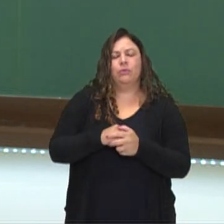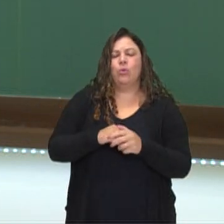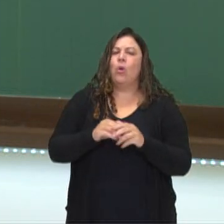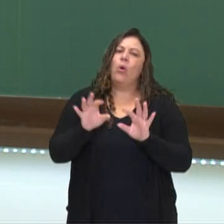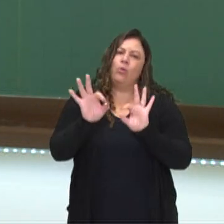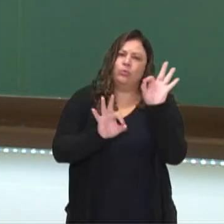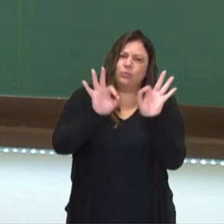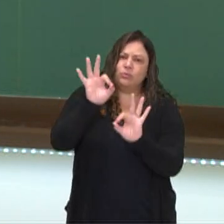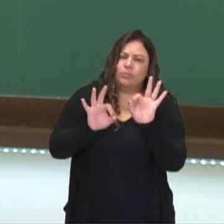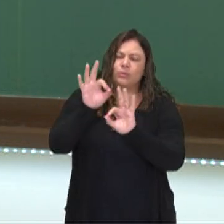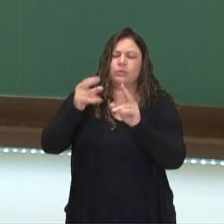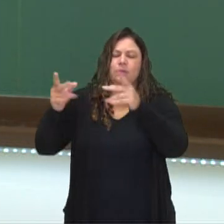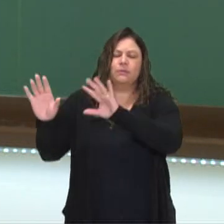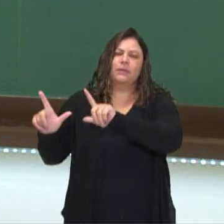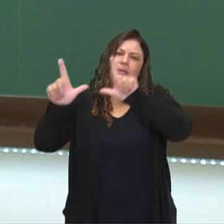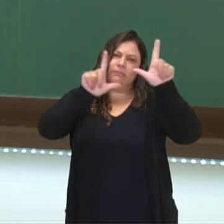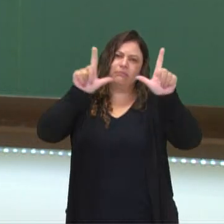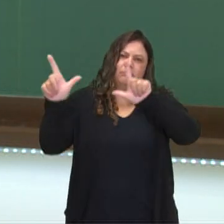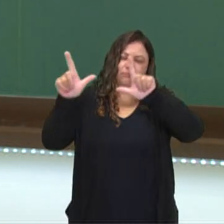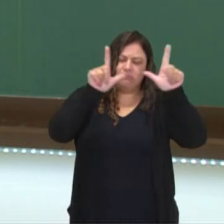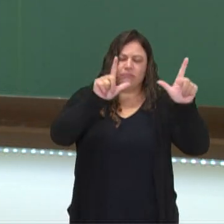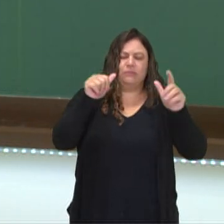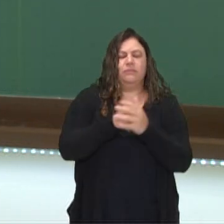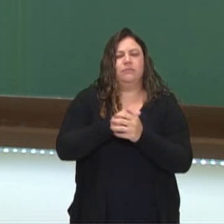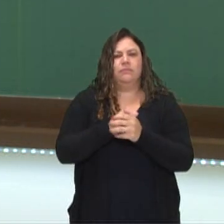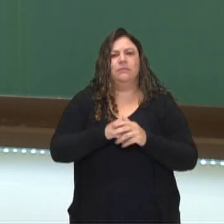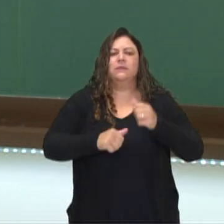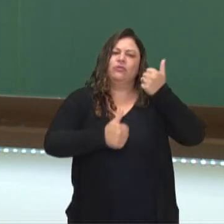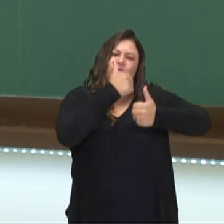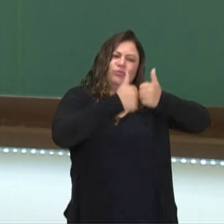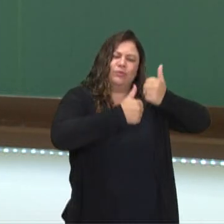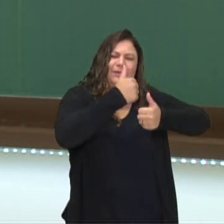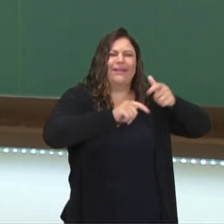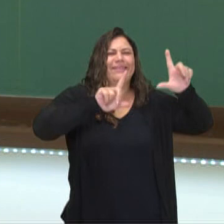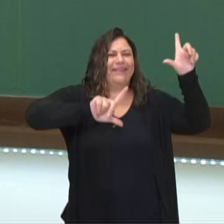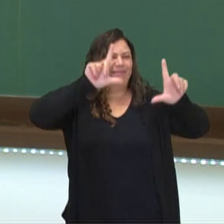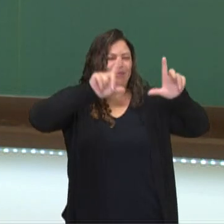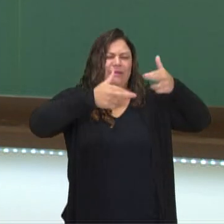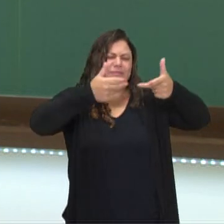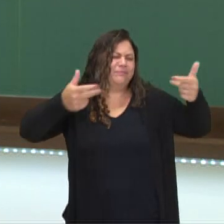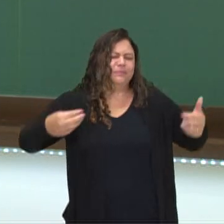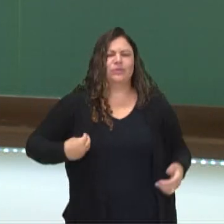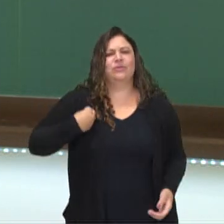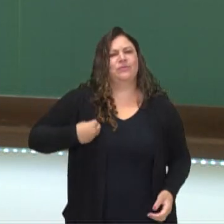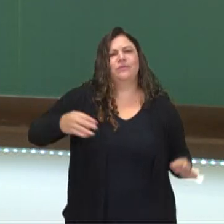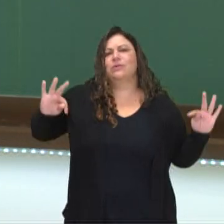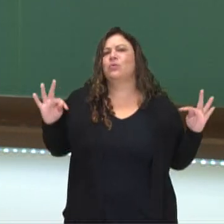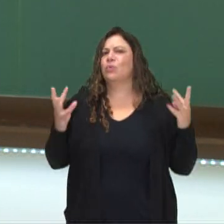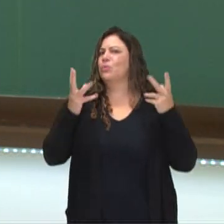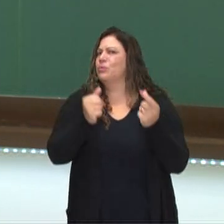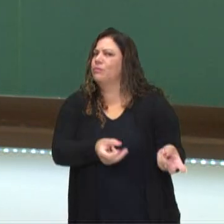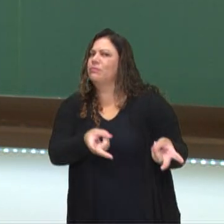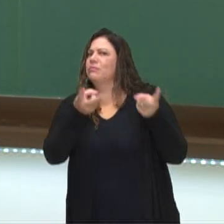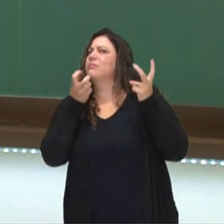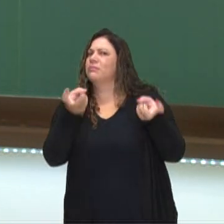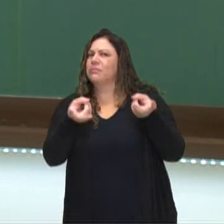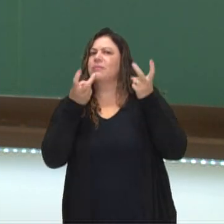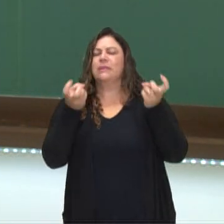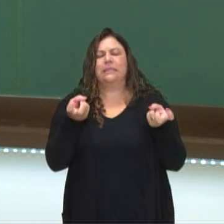programas televisivos, das transmissões esportivas, no modo de vida como um todo. Então, a gente percebe essa